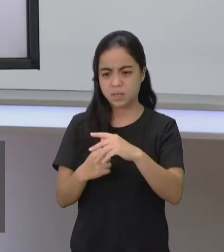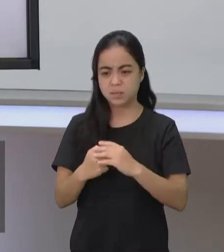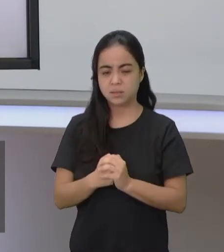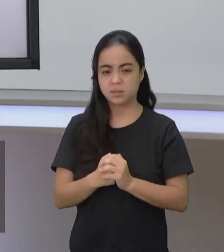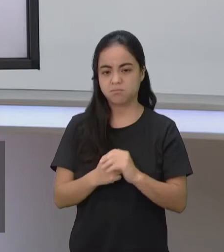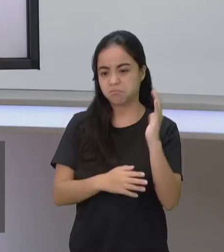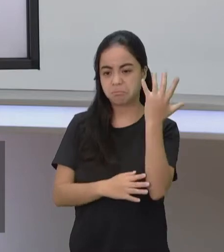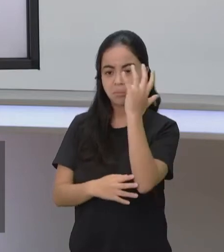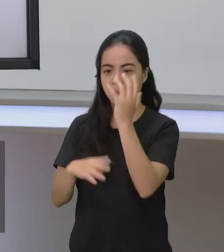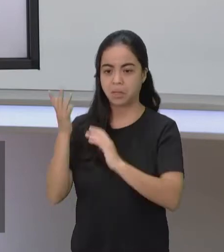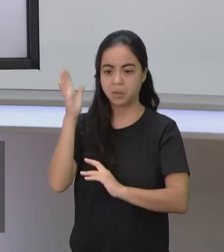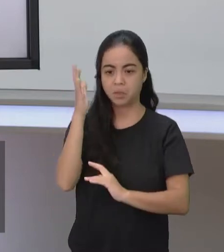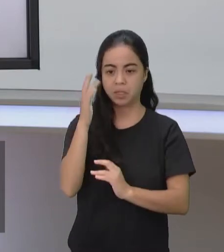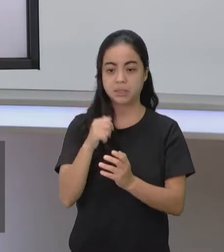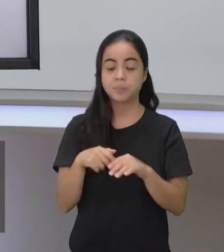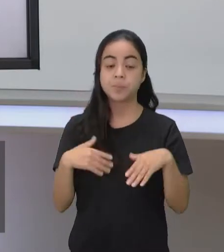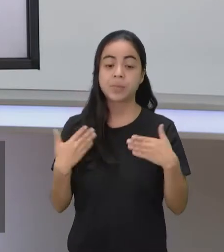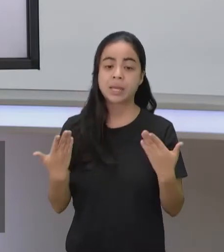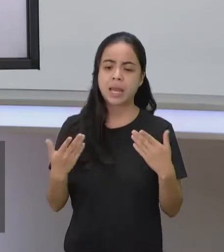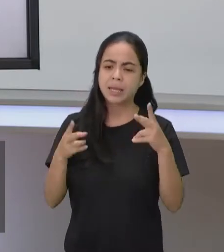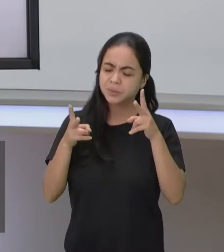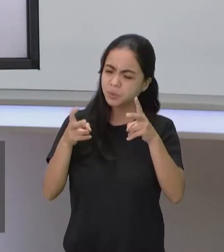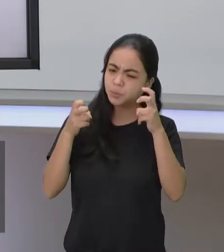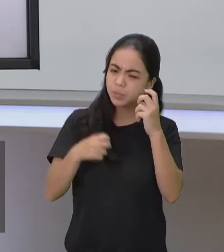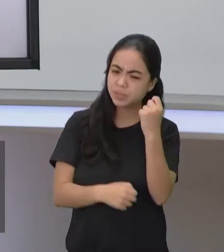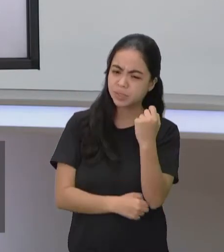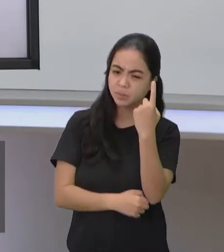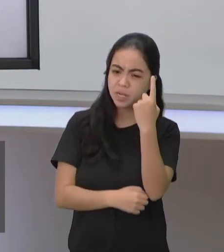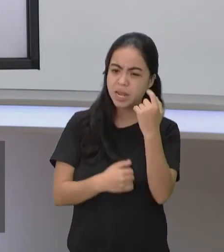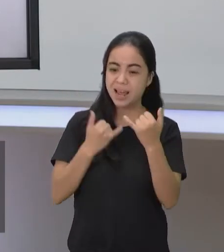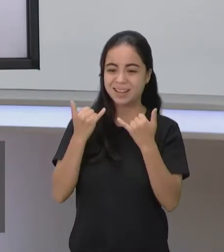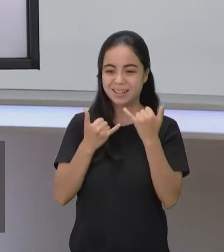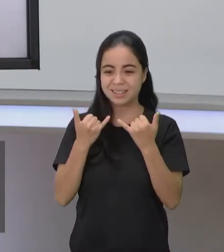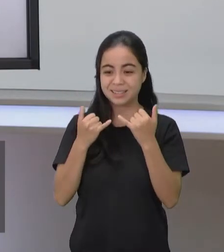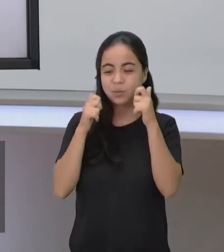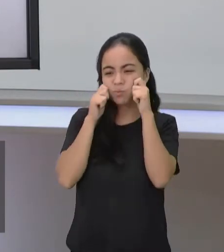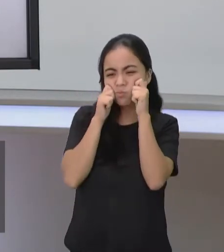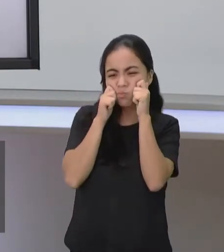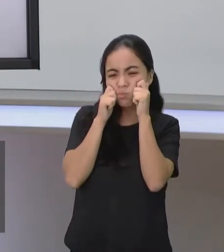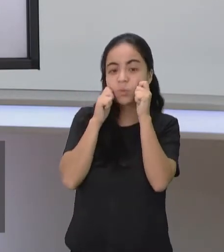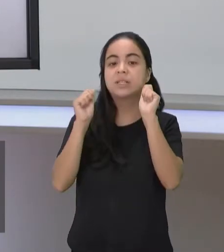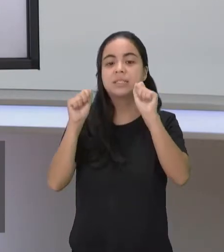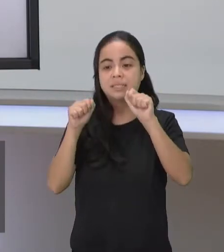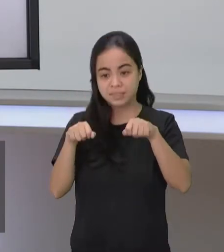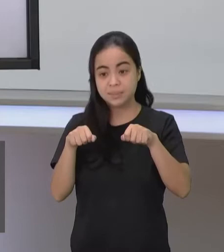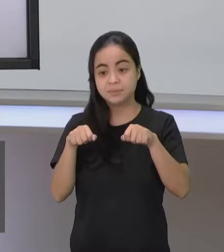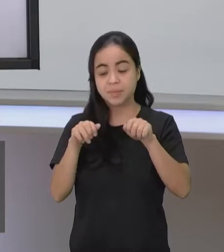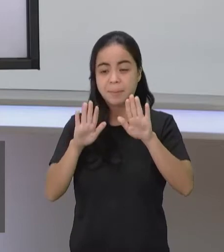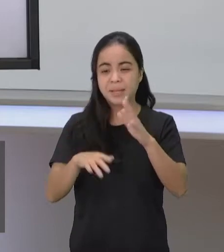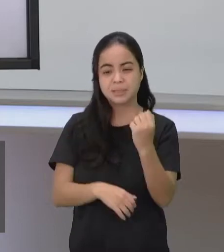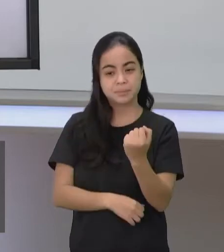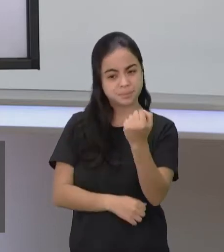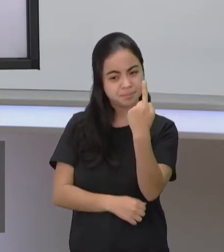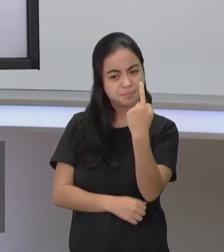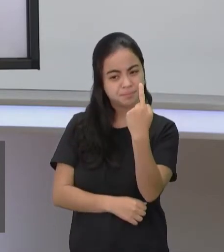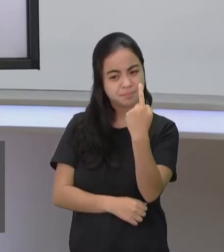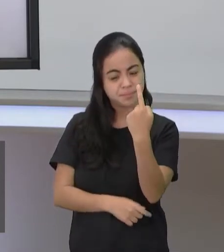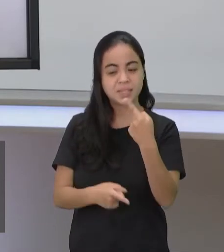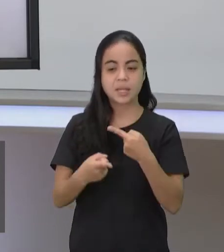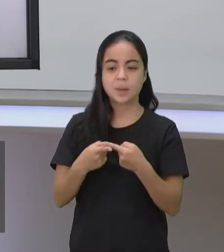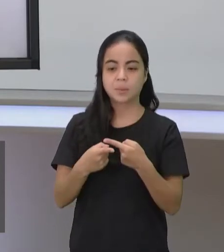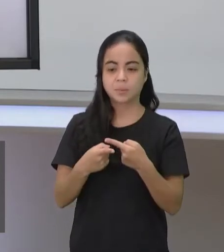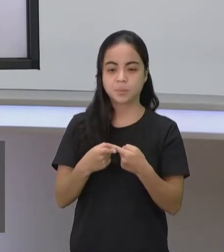eles. E aí, quando a gente olha isso, é engraçado? É fofo? Muito. Mas é estranho. Por